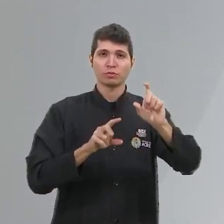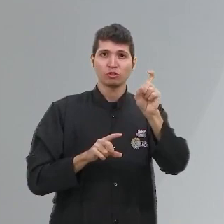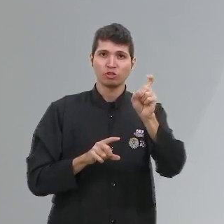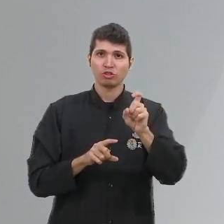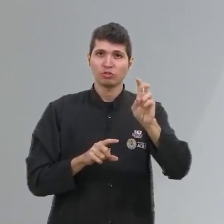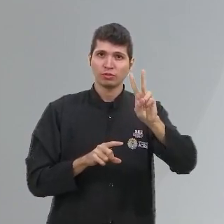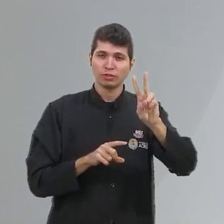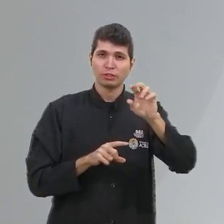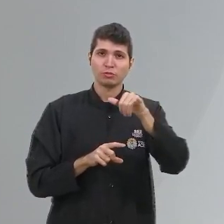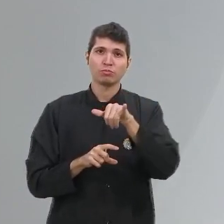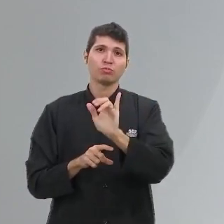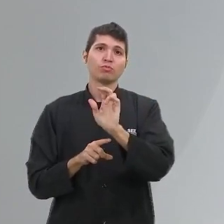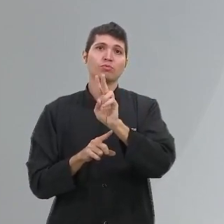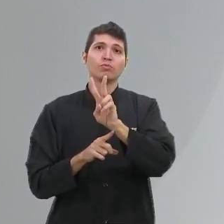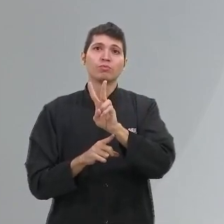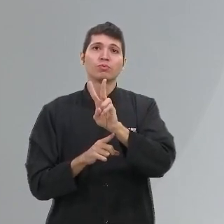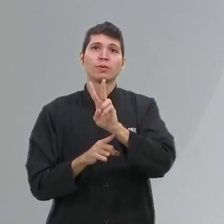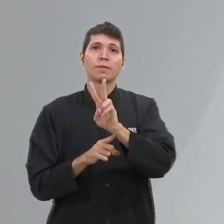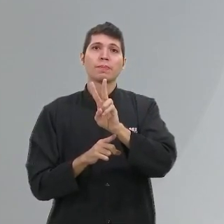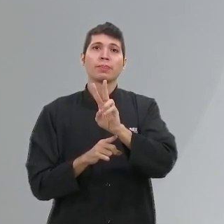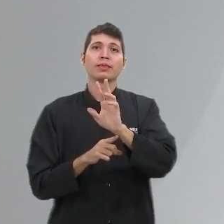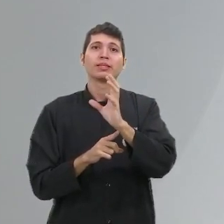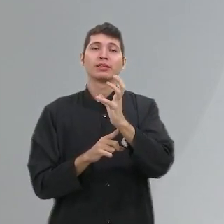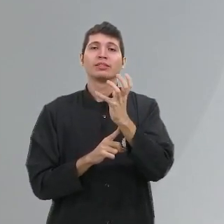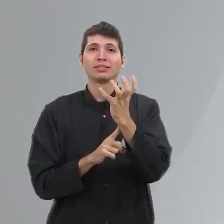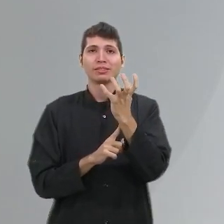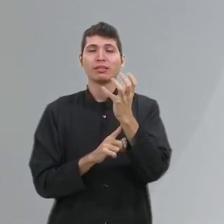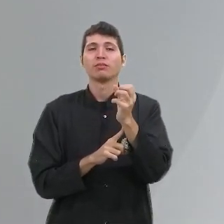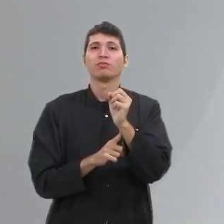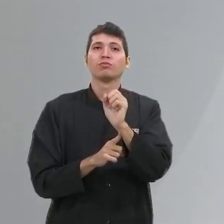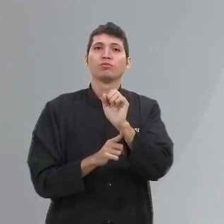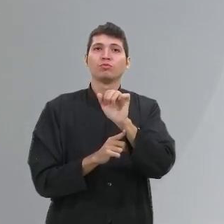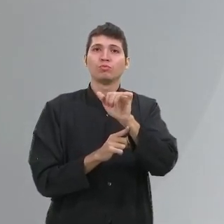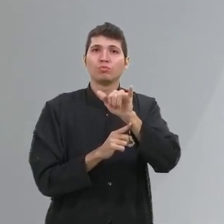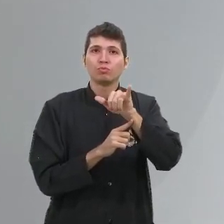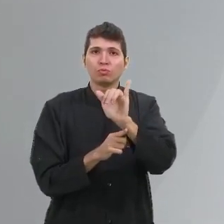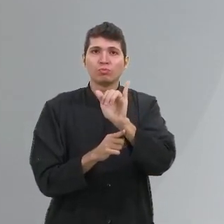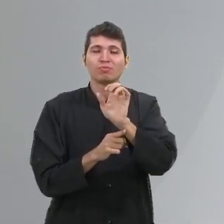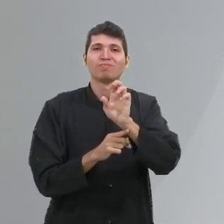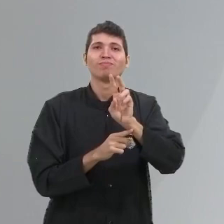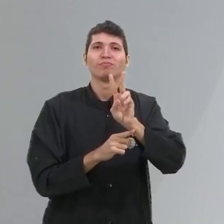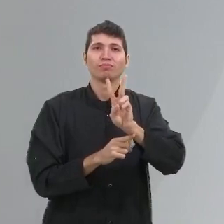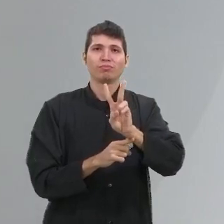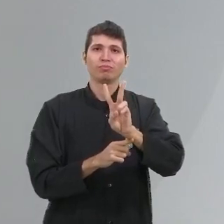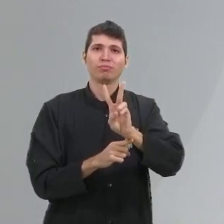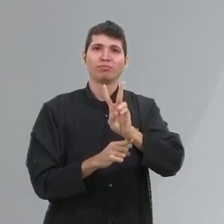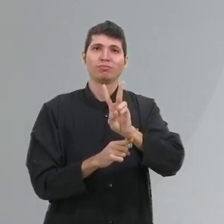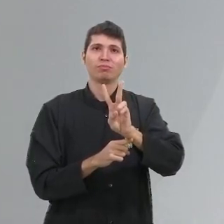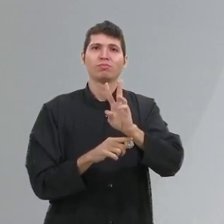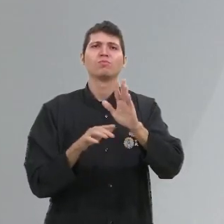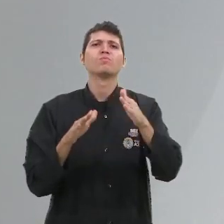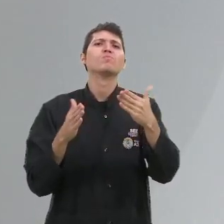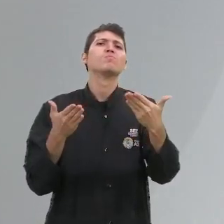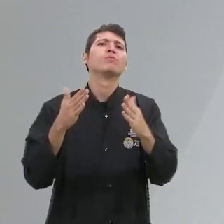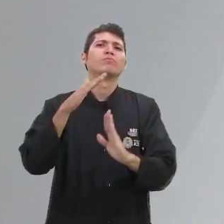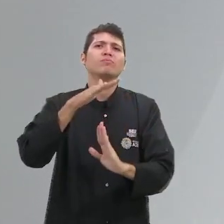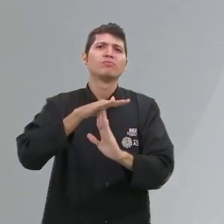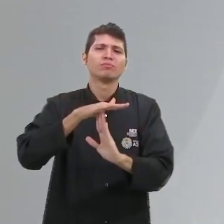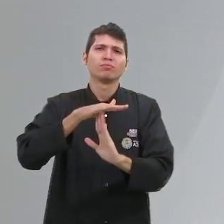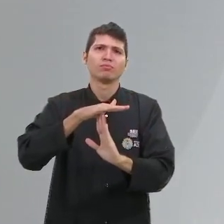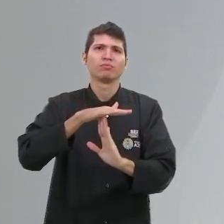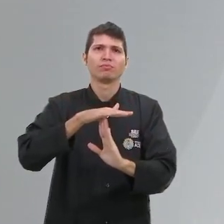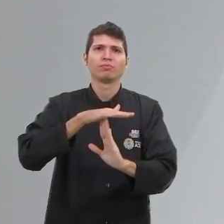y vértice. Ele está pedindo a ideia do ponto de máximo. Então ele quer saber o y de vértice, né? Ele quer saber qual o máximo.